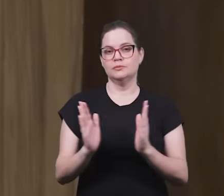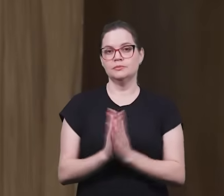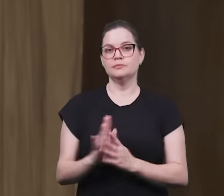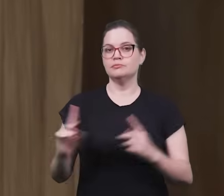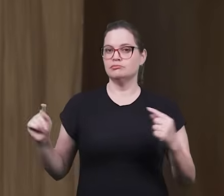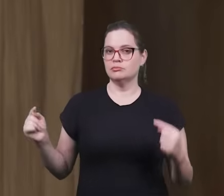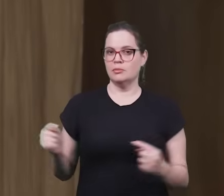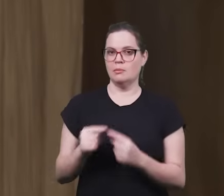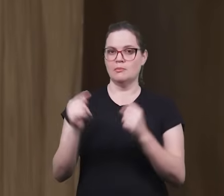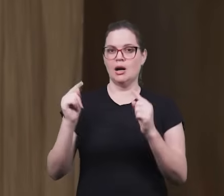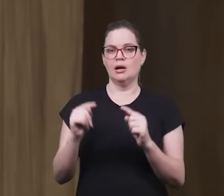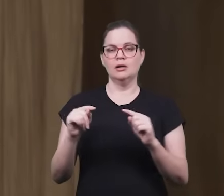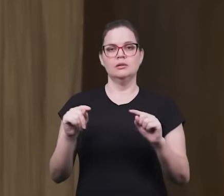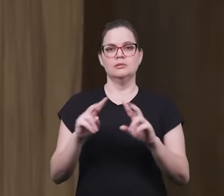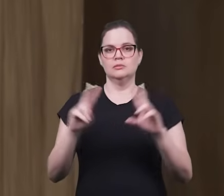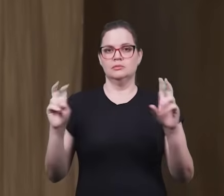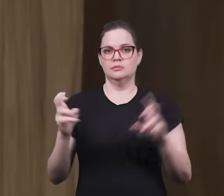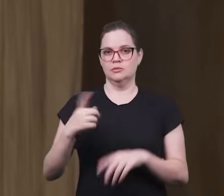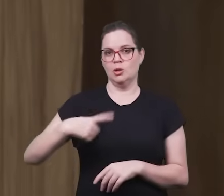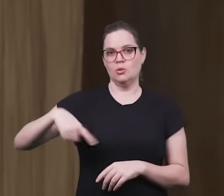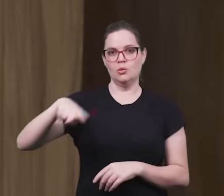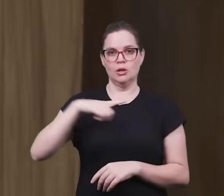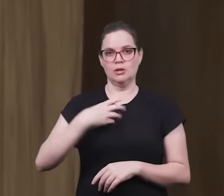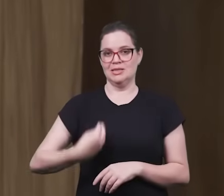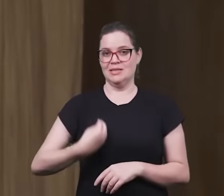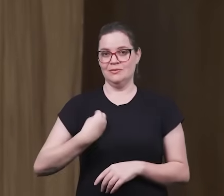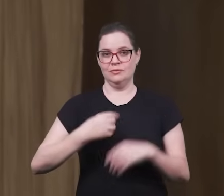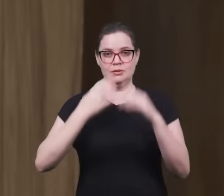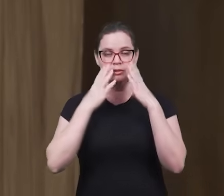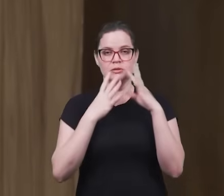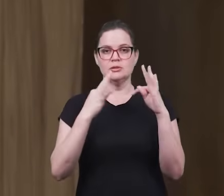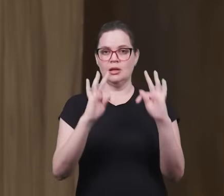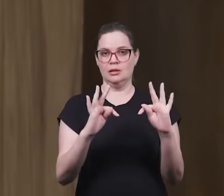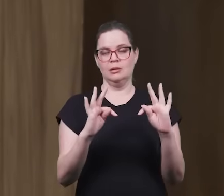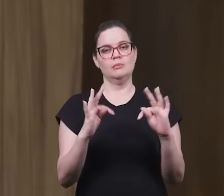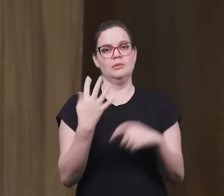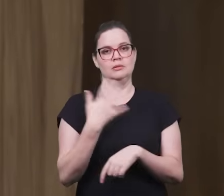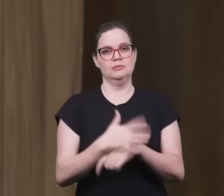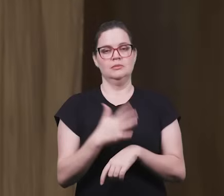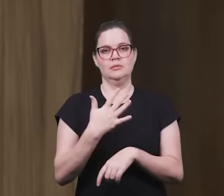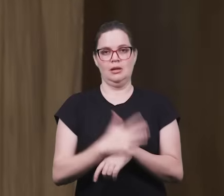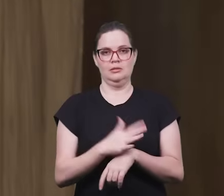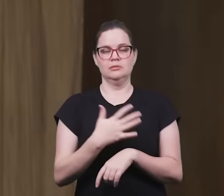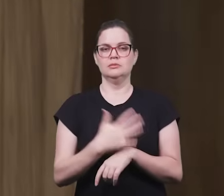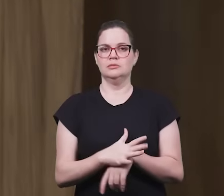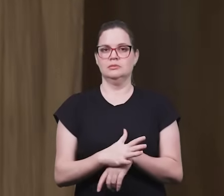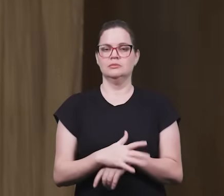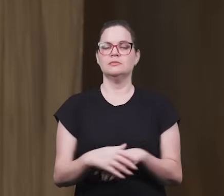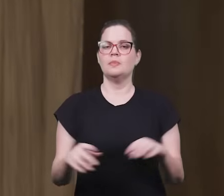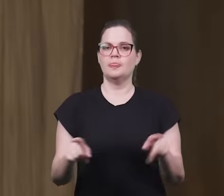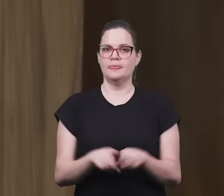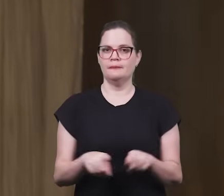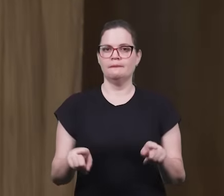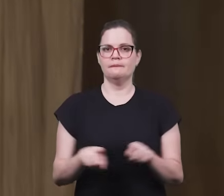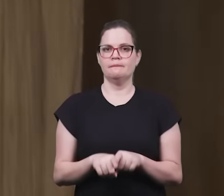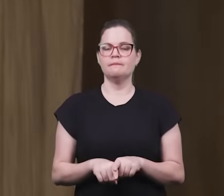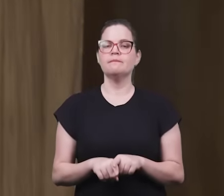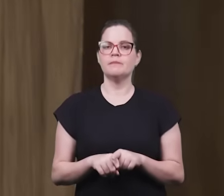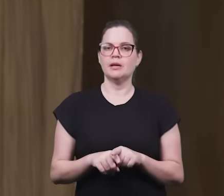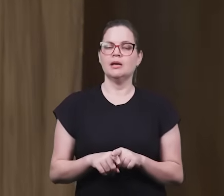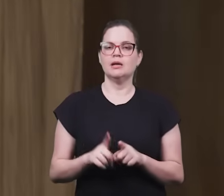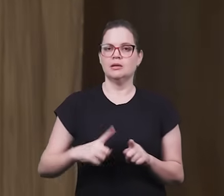conformidade com a nossa maneira de ser e de viver, e é reforçada pelo